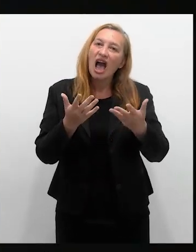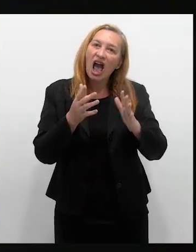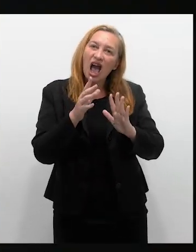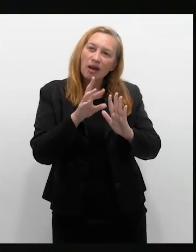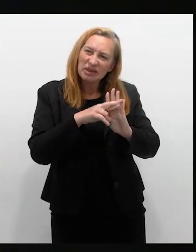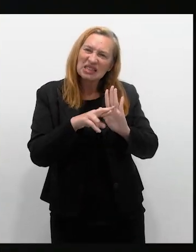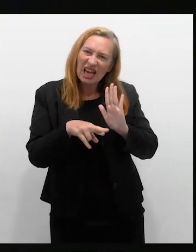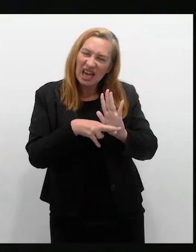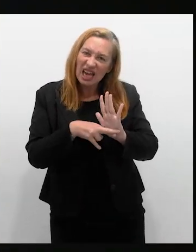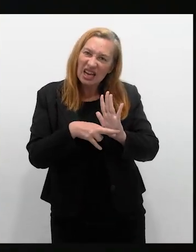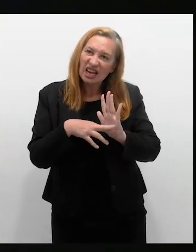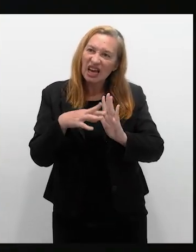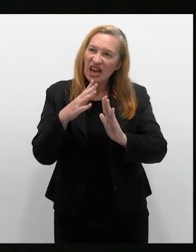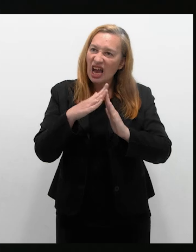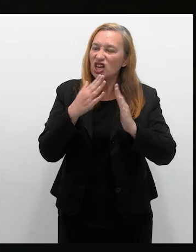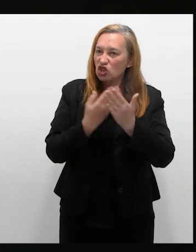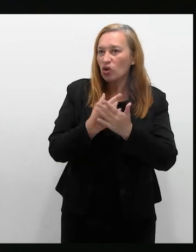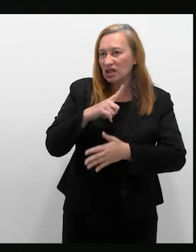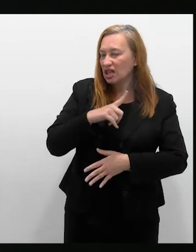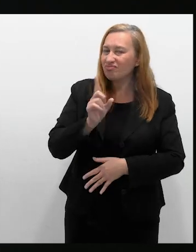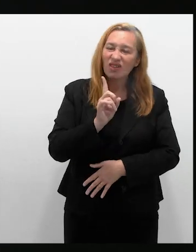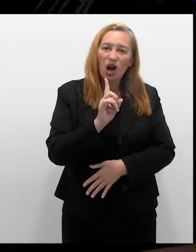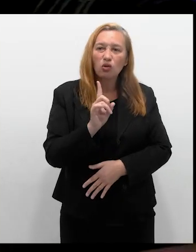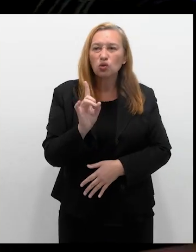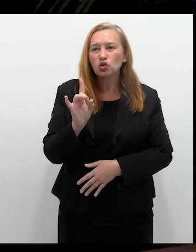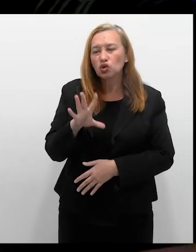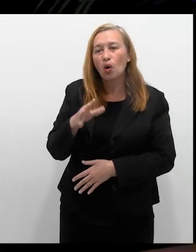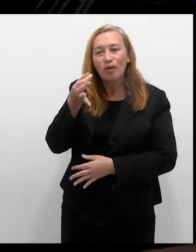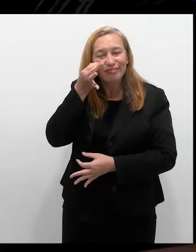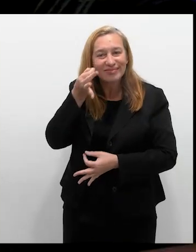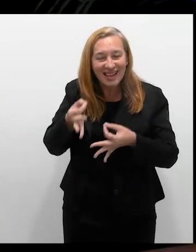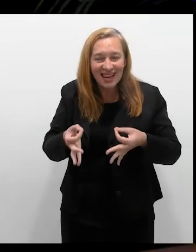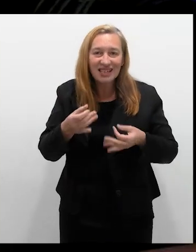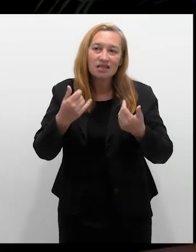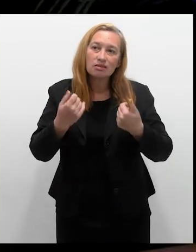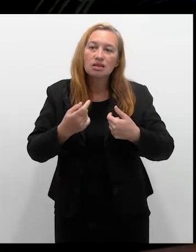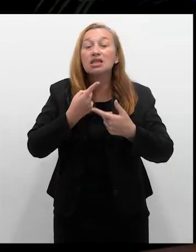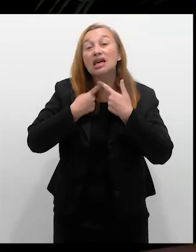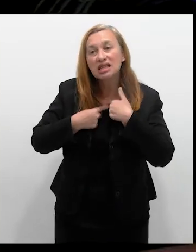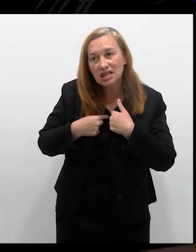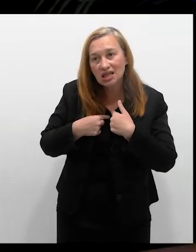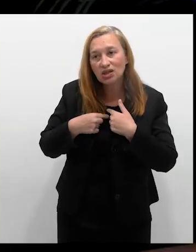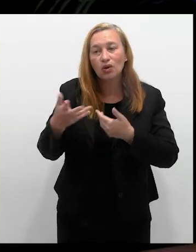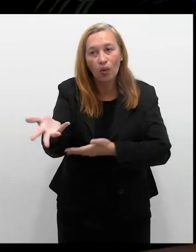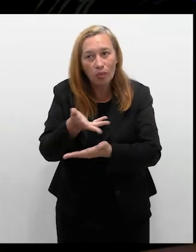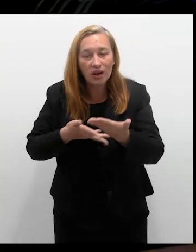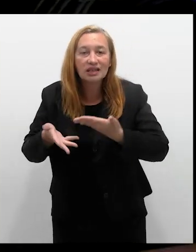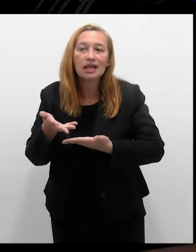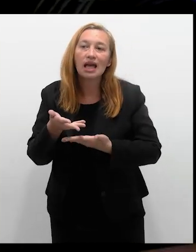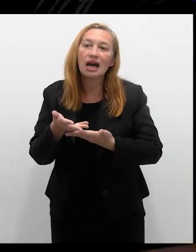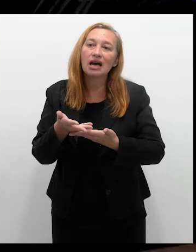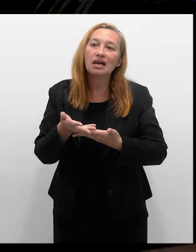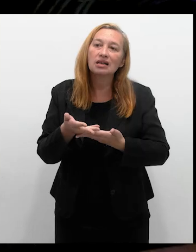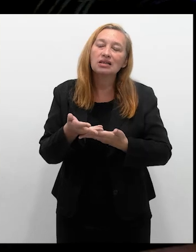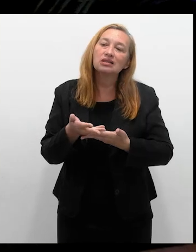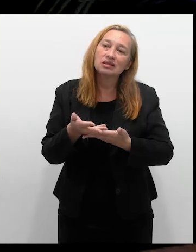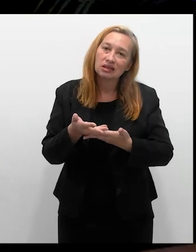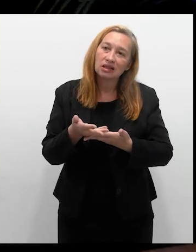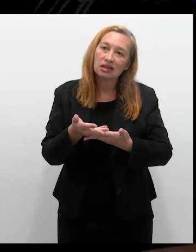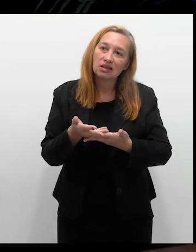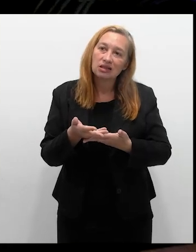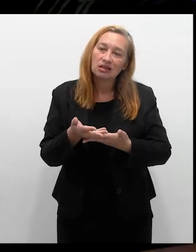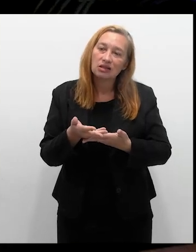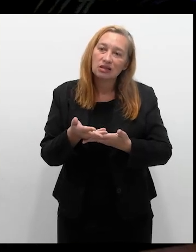ter algum critério específico para poder participar? Não. Precisa ter interesse, né, desejo e compartilhar de alguma maneira com